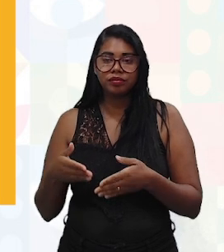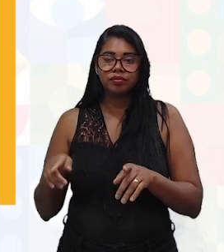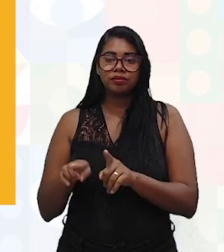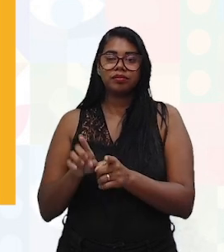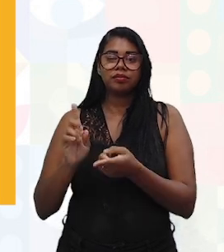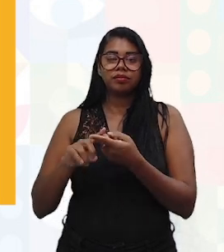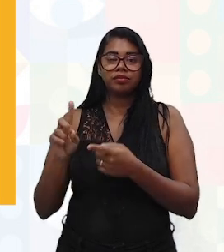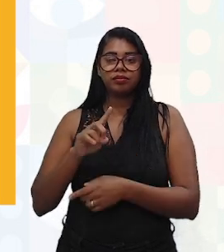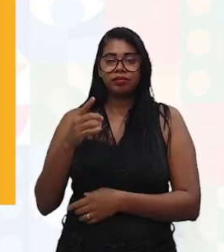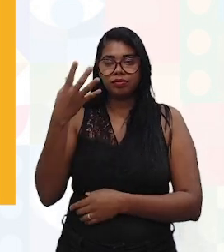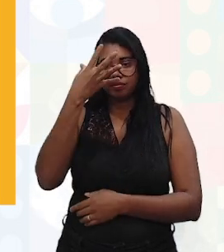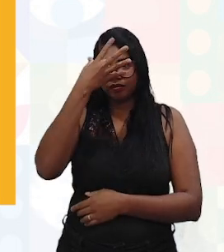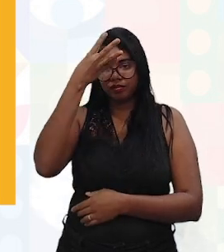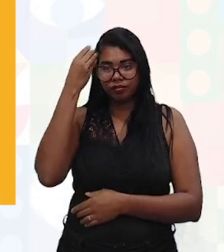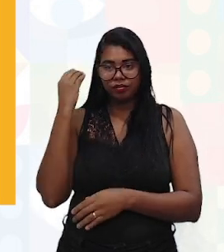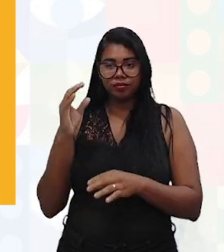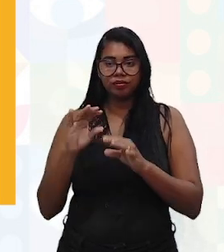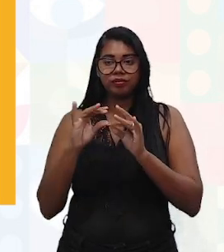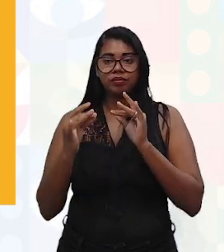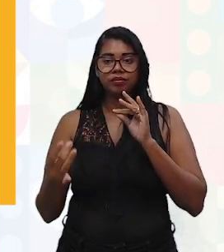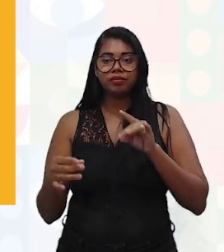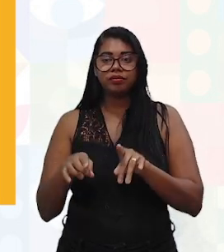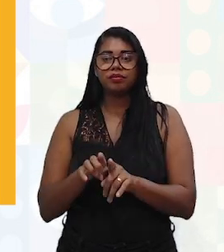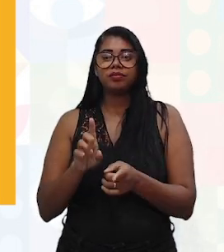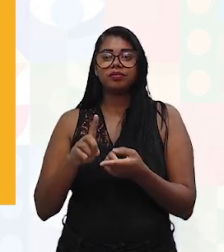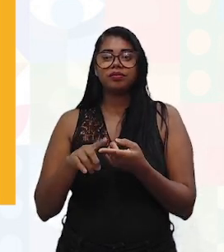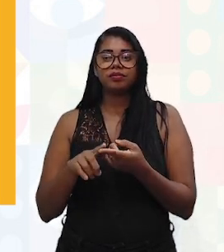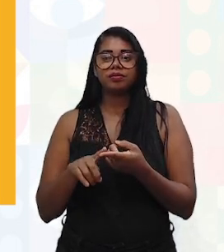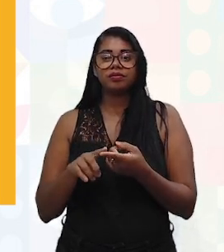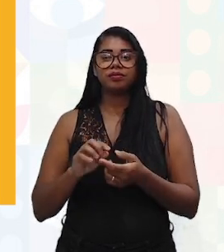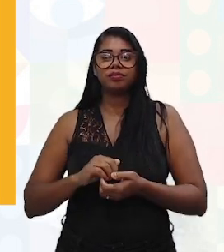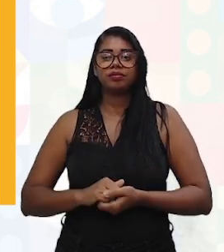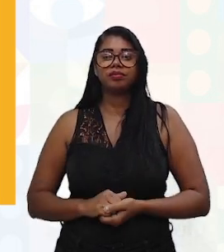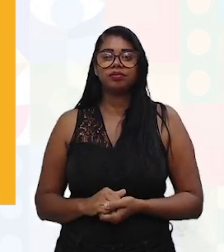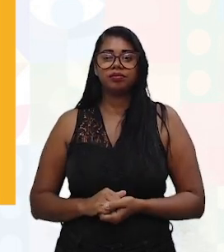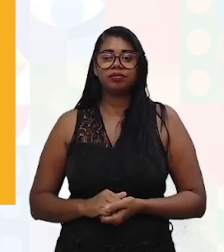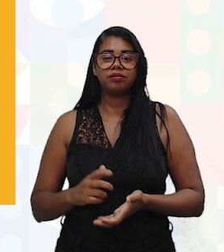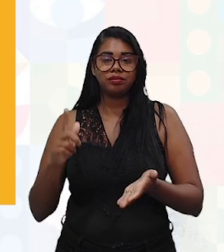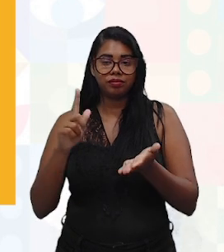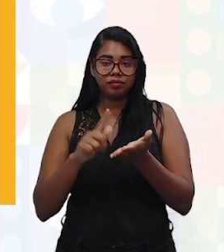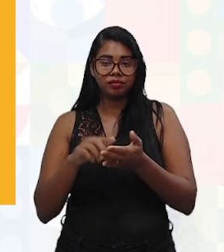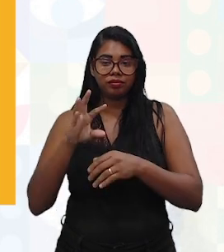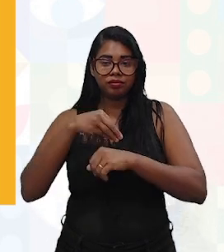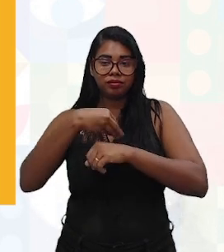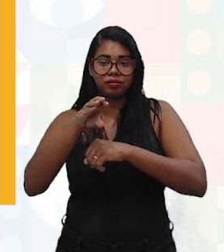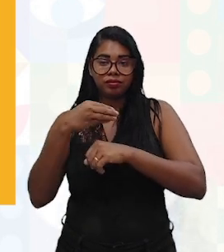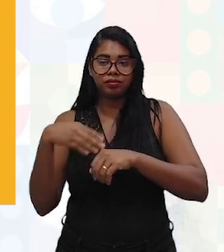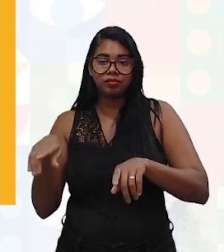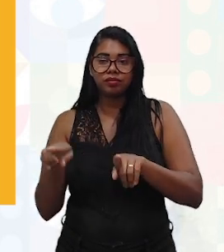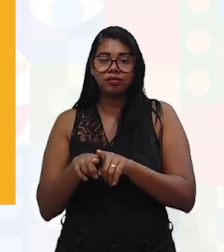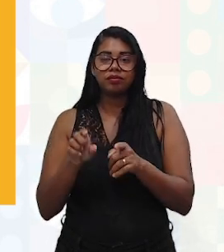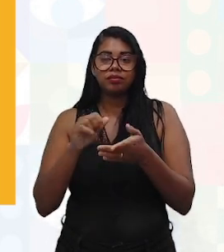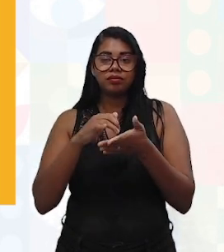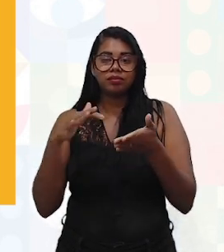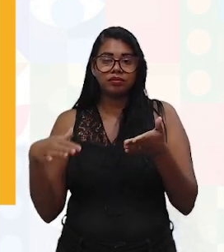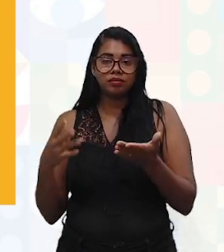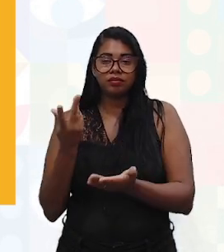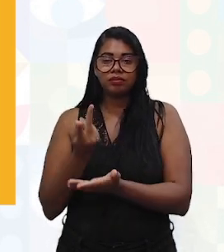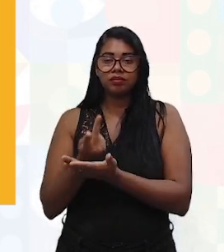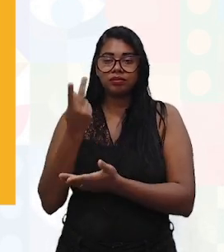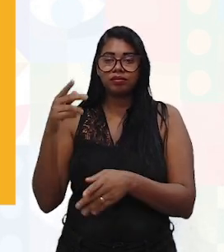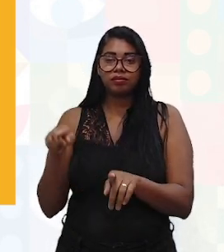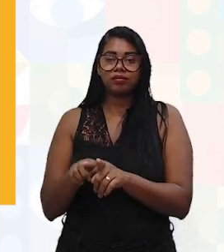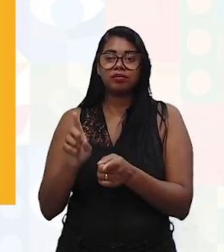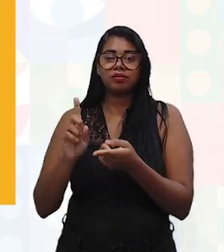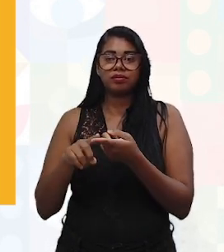não esqueça dos destaques. Fiquem atentos às datas das postagens das atividades, assista